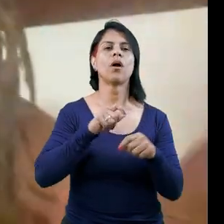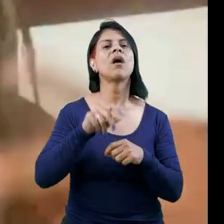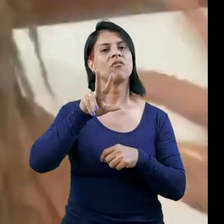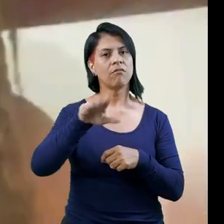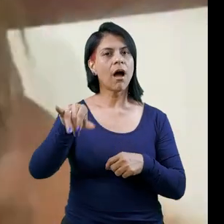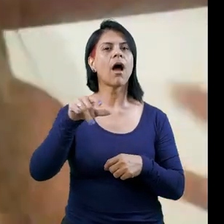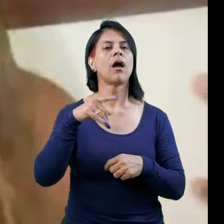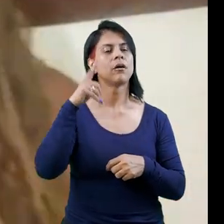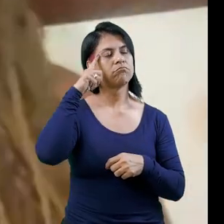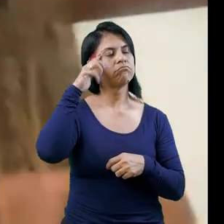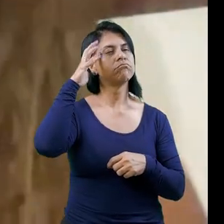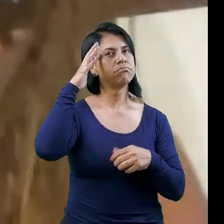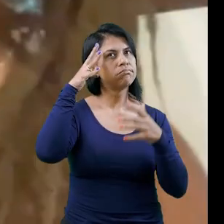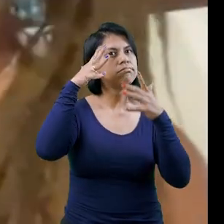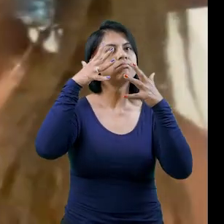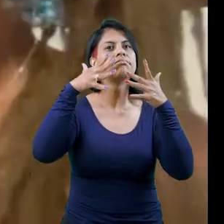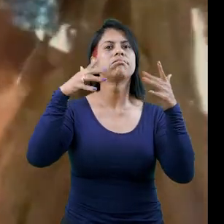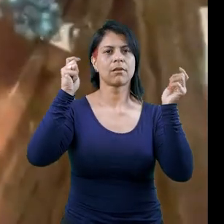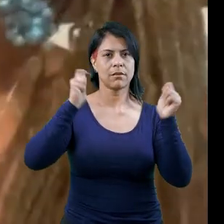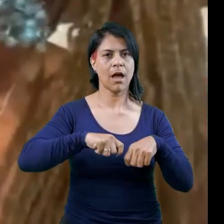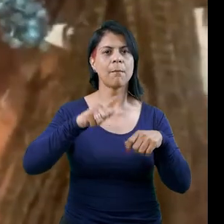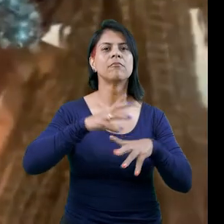passear e vai se espiralar.